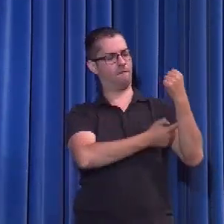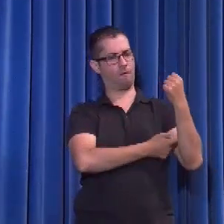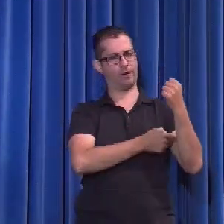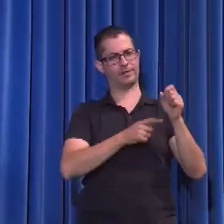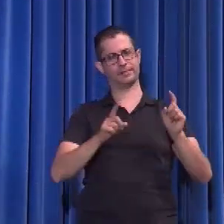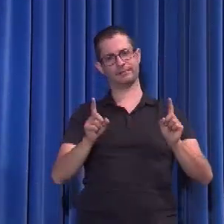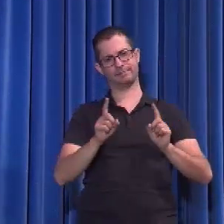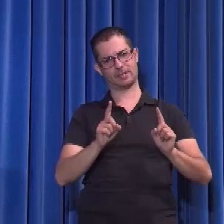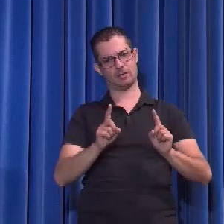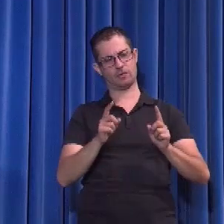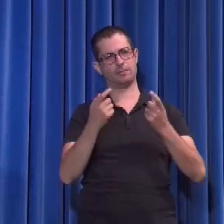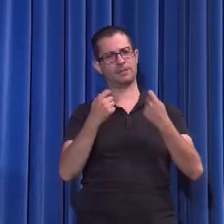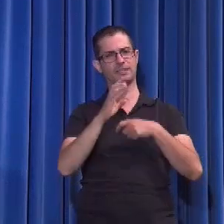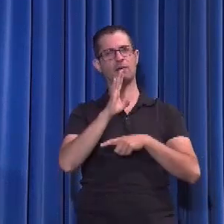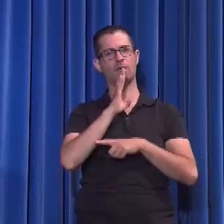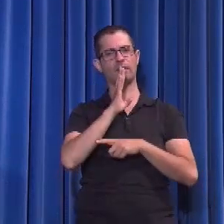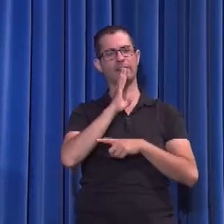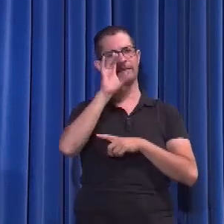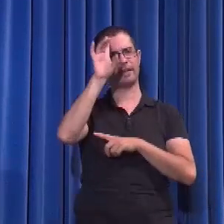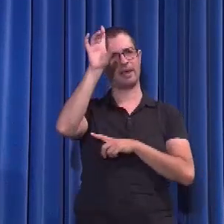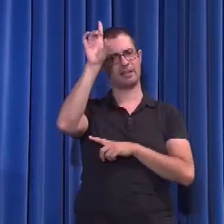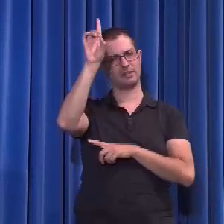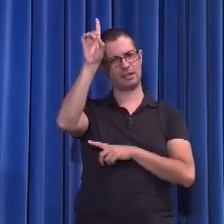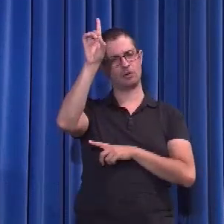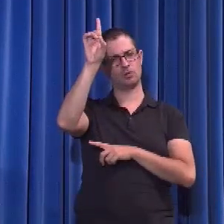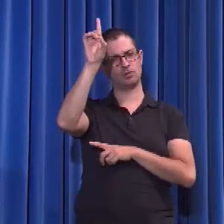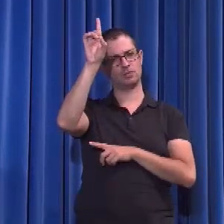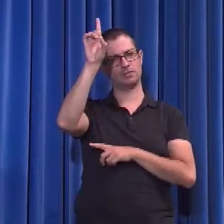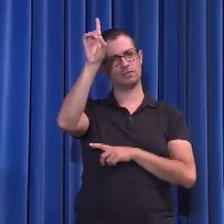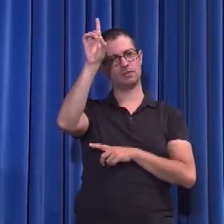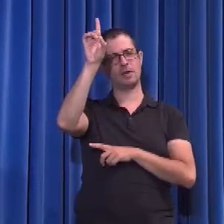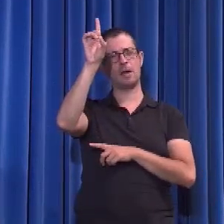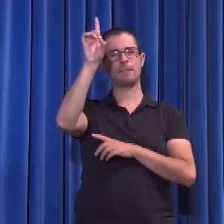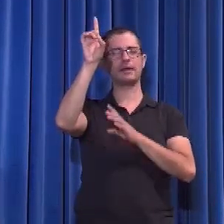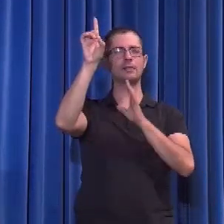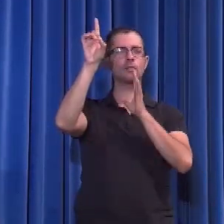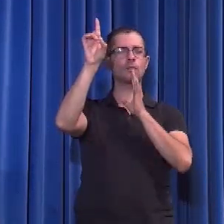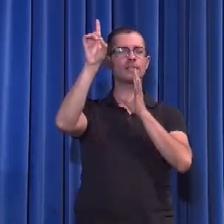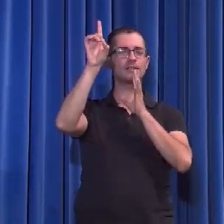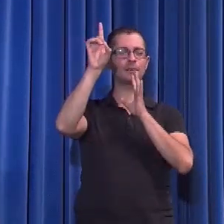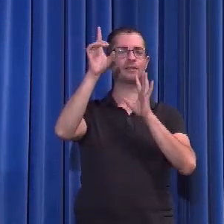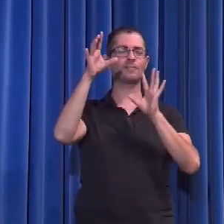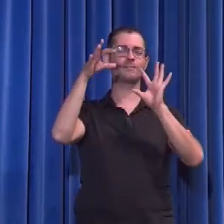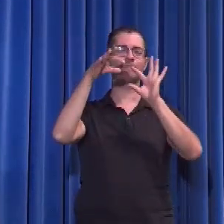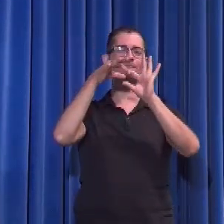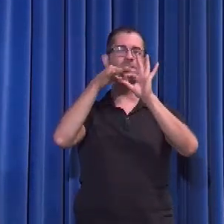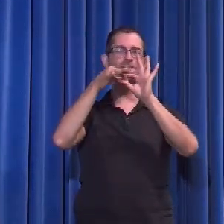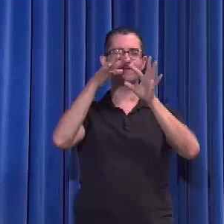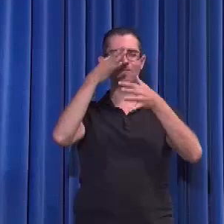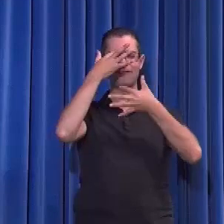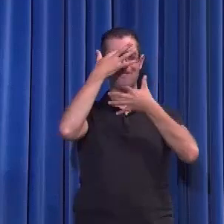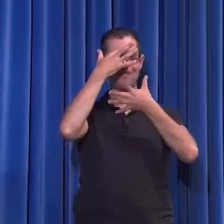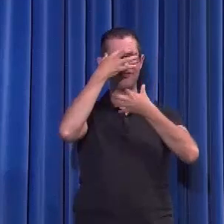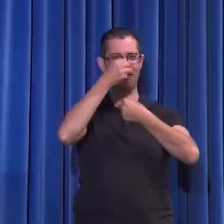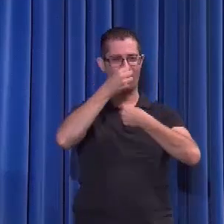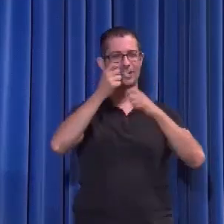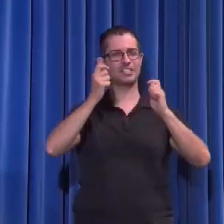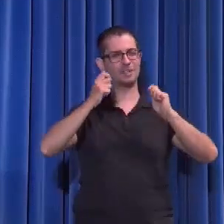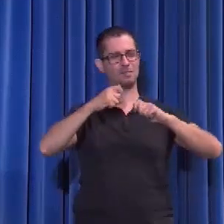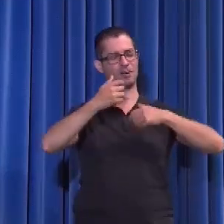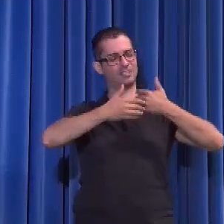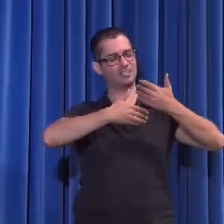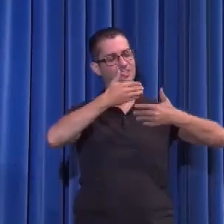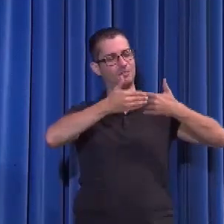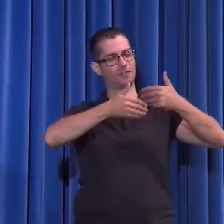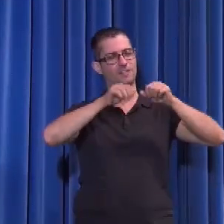conhecer a Deus, para que este conhecimento forme raízes firmes, que cresçam,